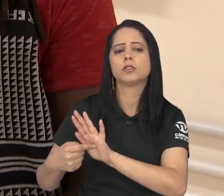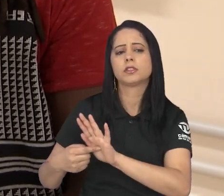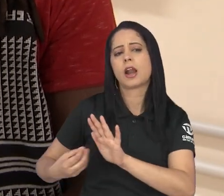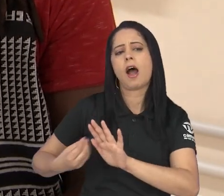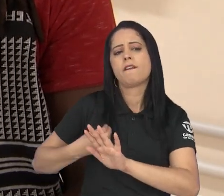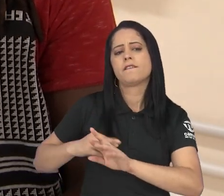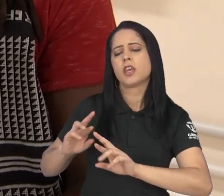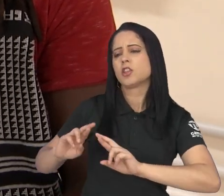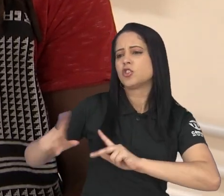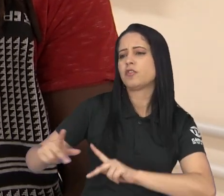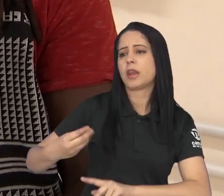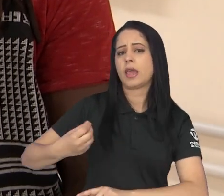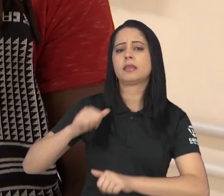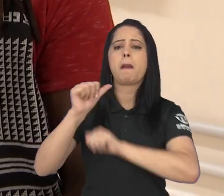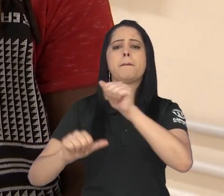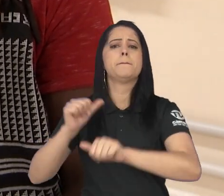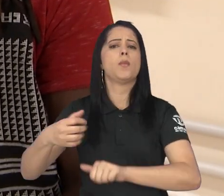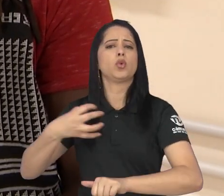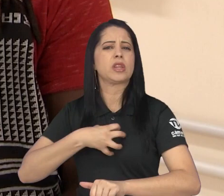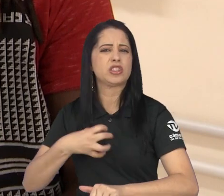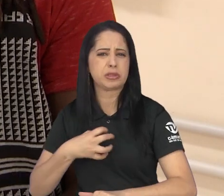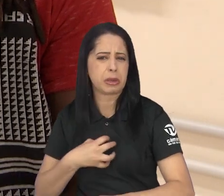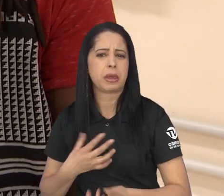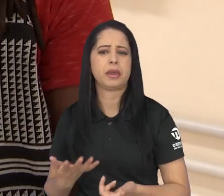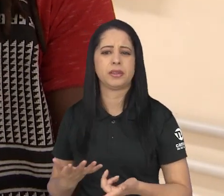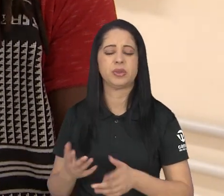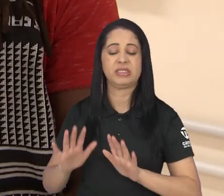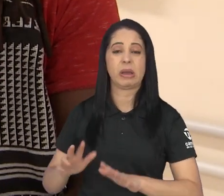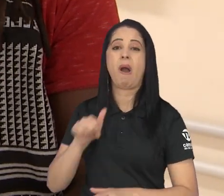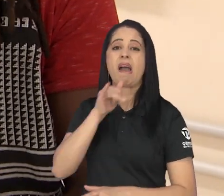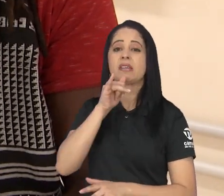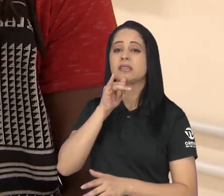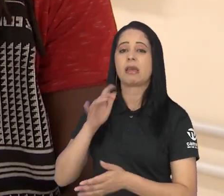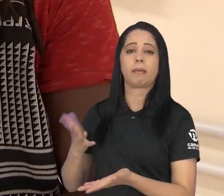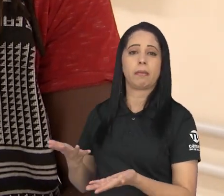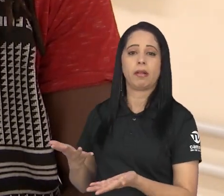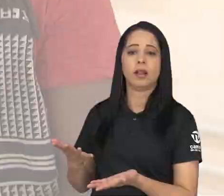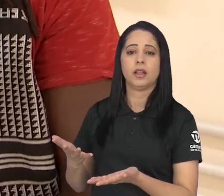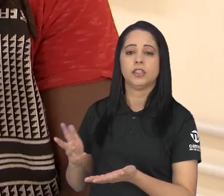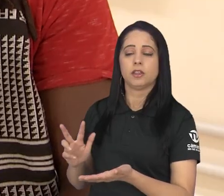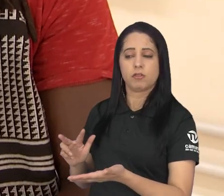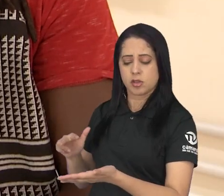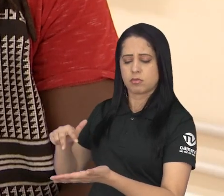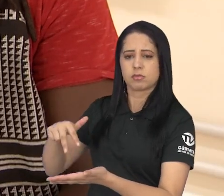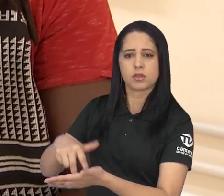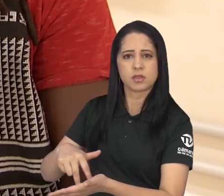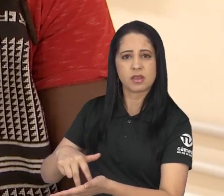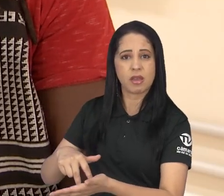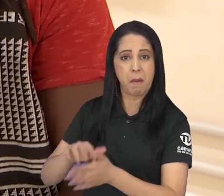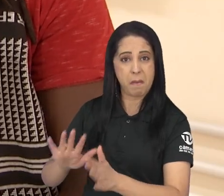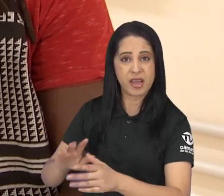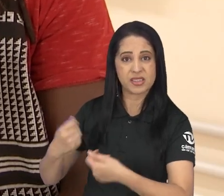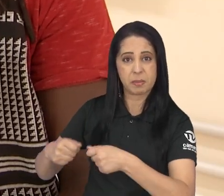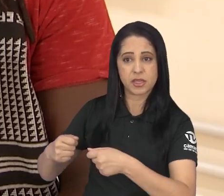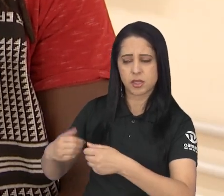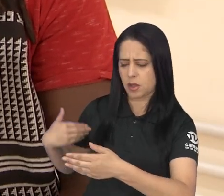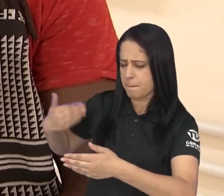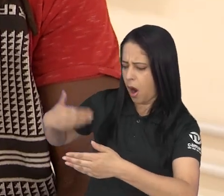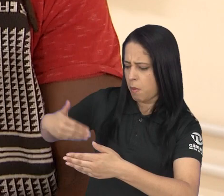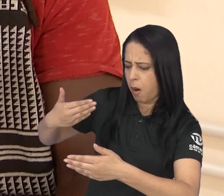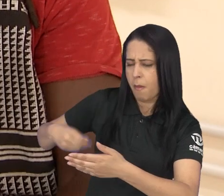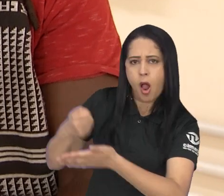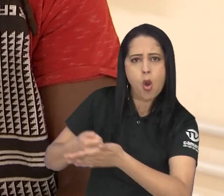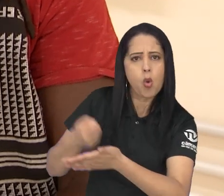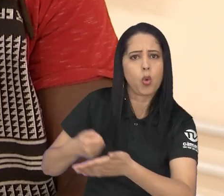então tive que reconstruir toda uma mensagem que as pessoas já carregam desde berço né para você chegar no mesmo ponto você teve que